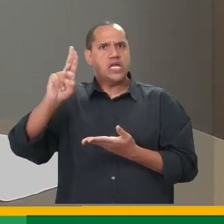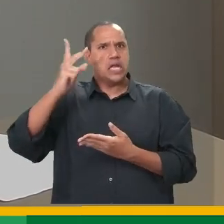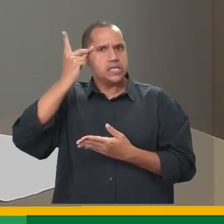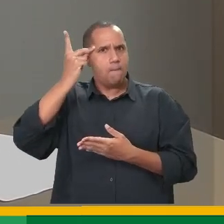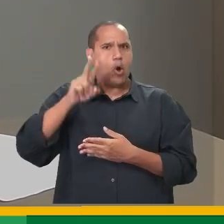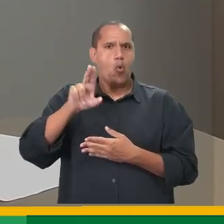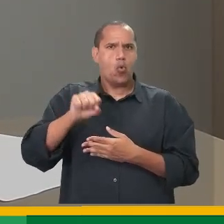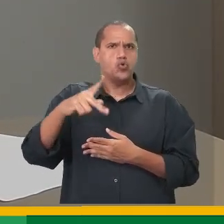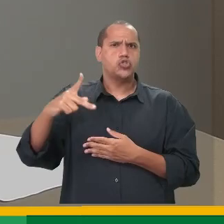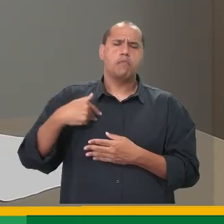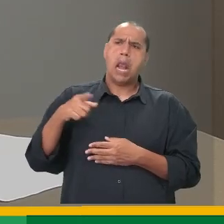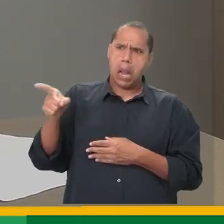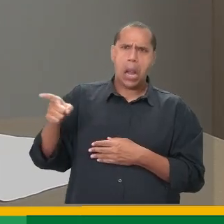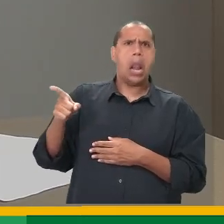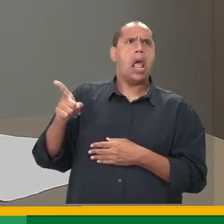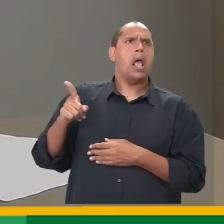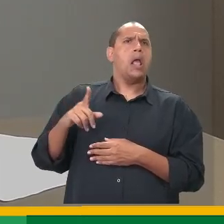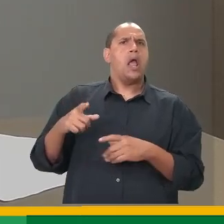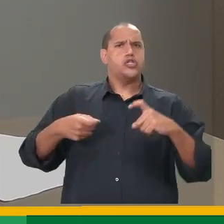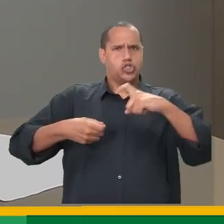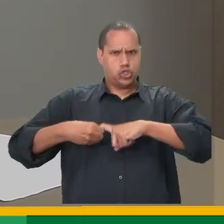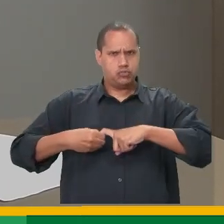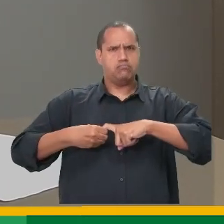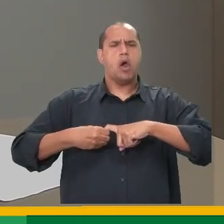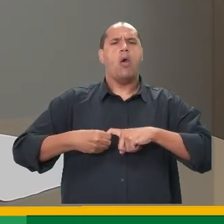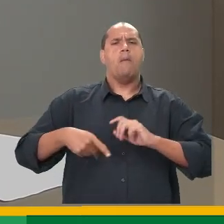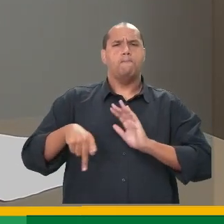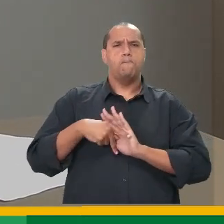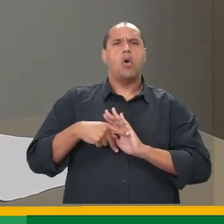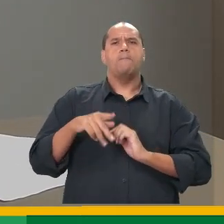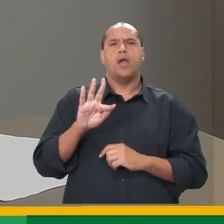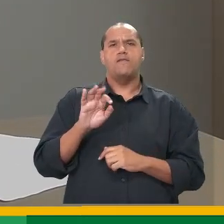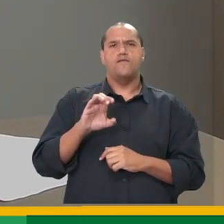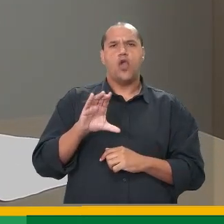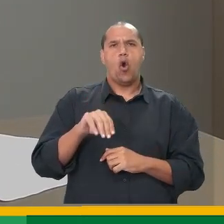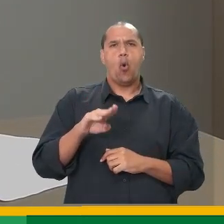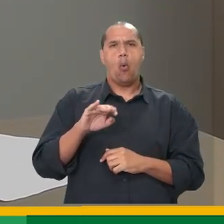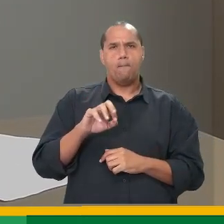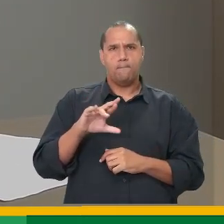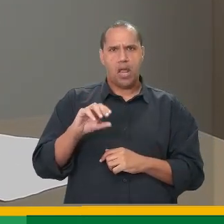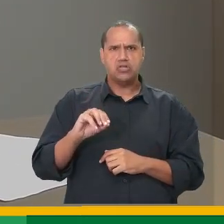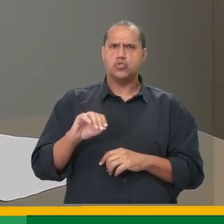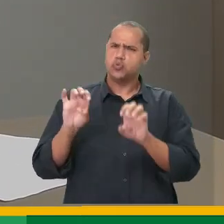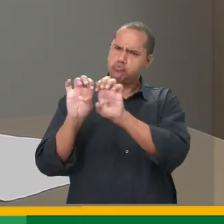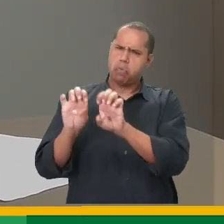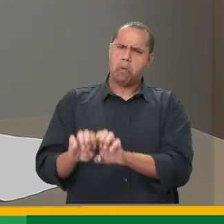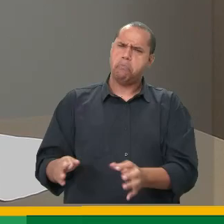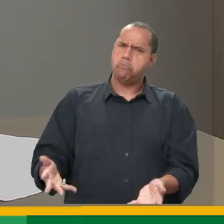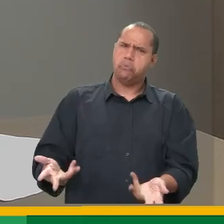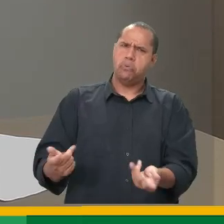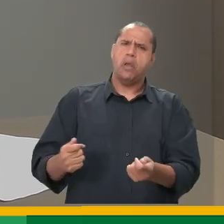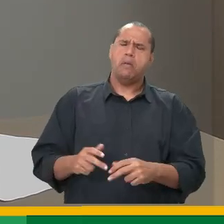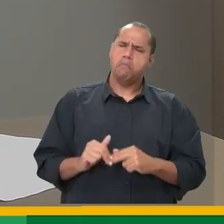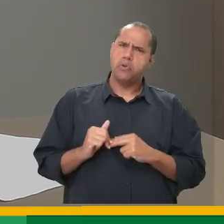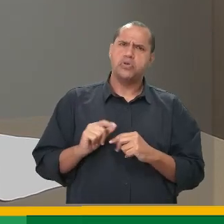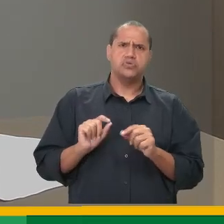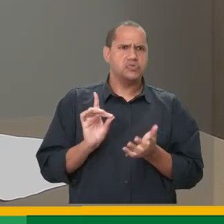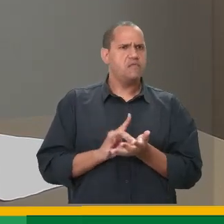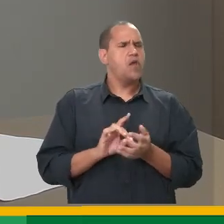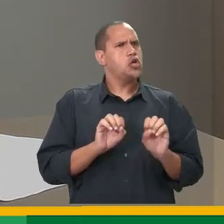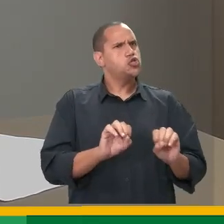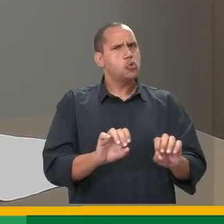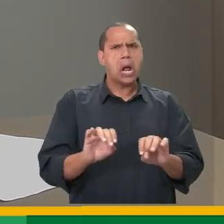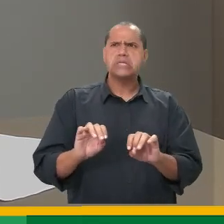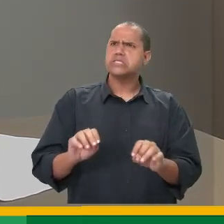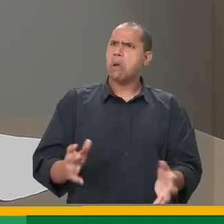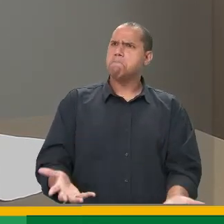baioa que eu parabenizo aqui pelo sendo feito pela F comércio é uma estrutura e quando a gente vê que a educação tá funcionando nós